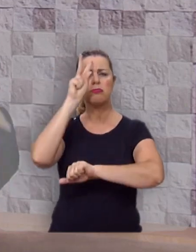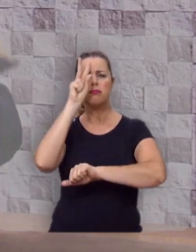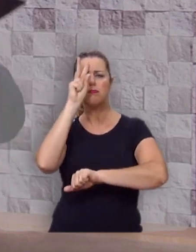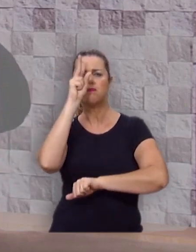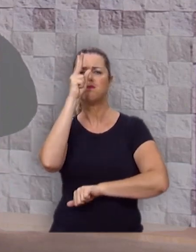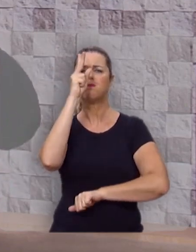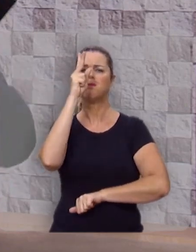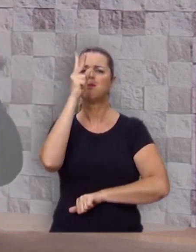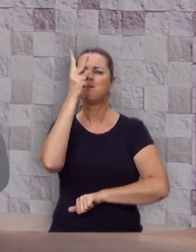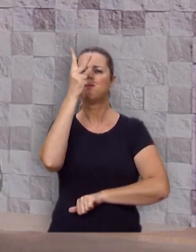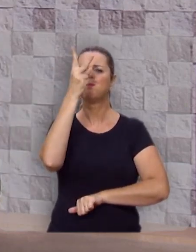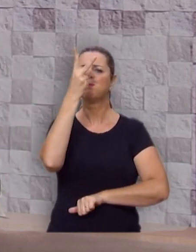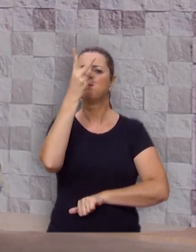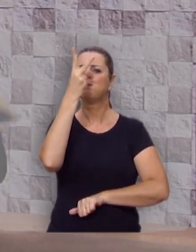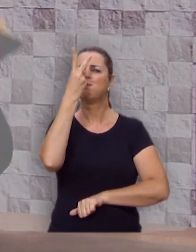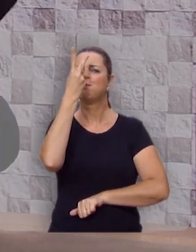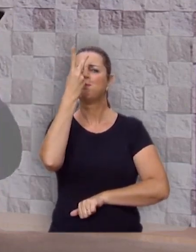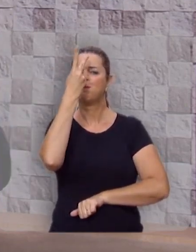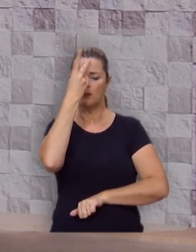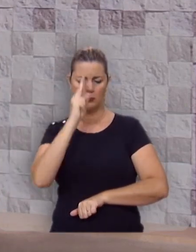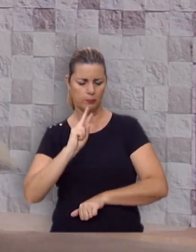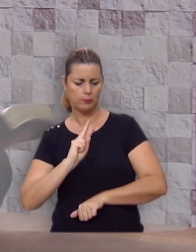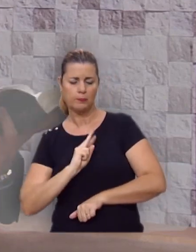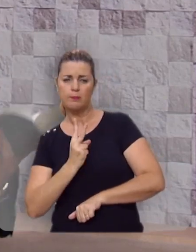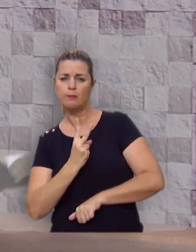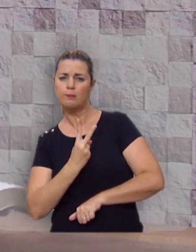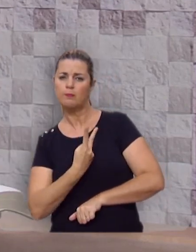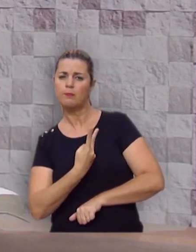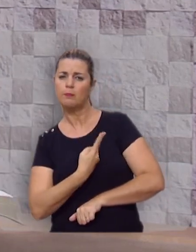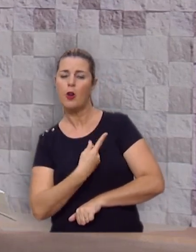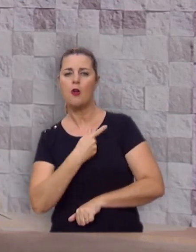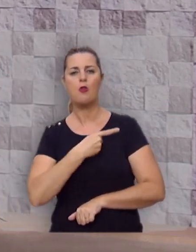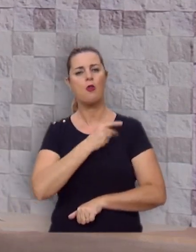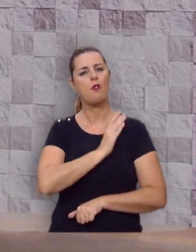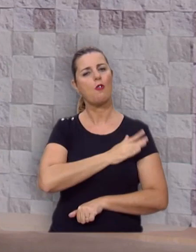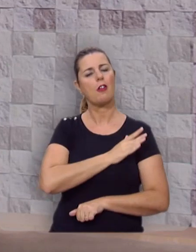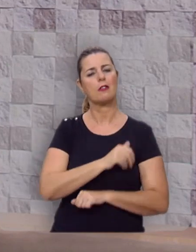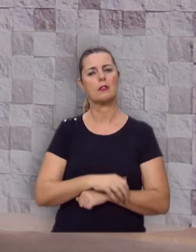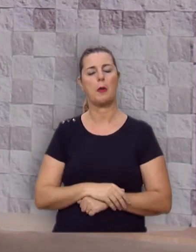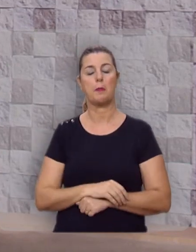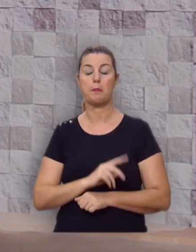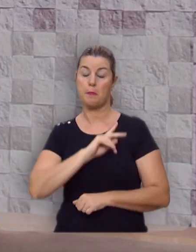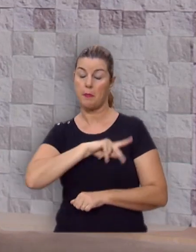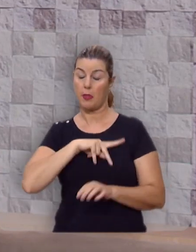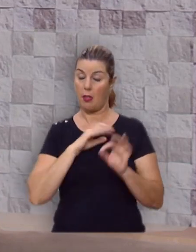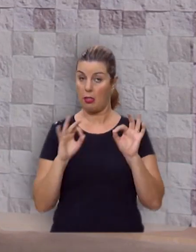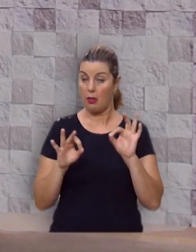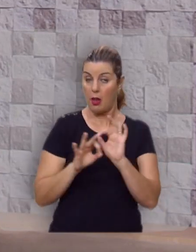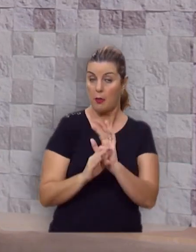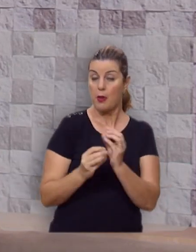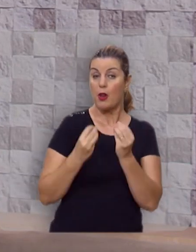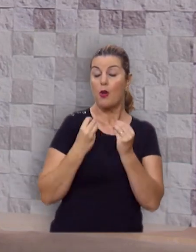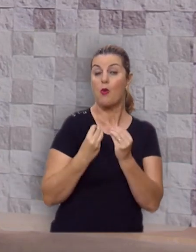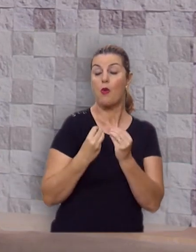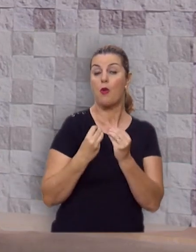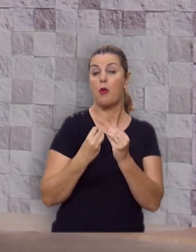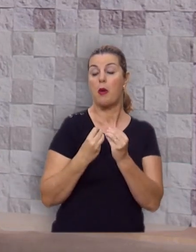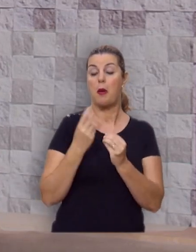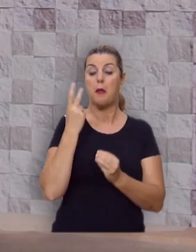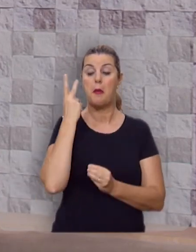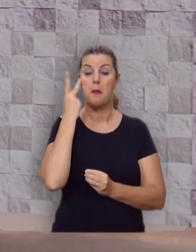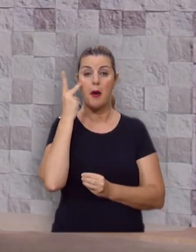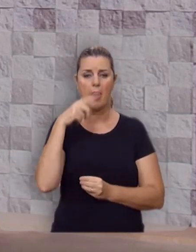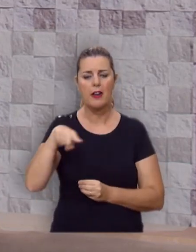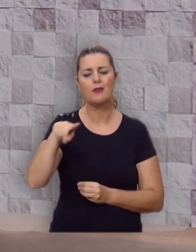vai transformando o seu coração, a sua mente, a sua vida. E Paulo conclui assim: para